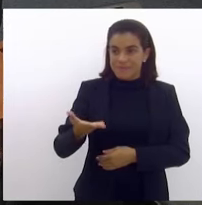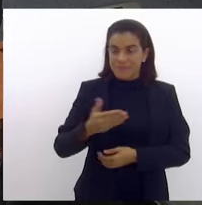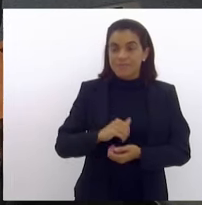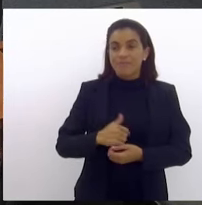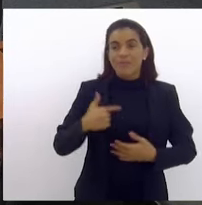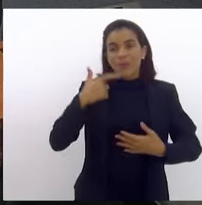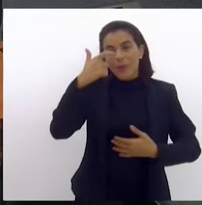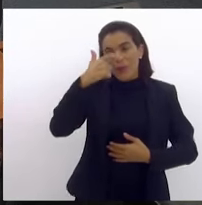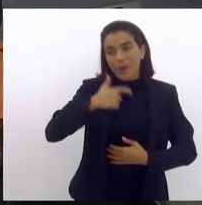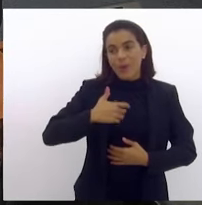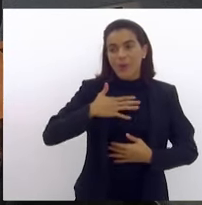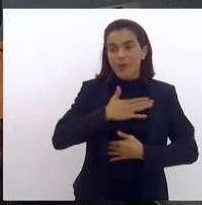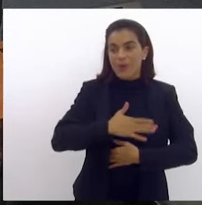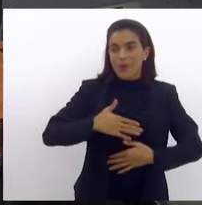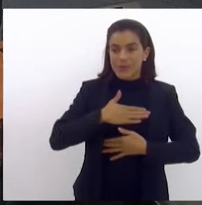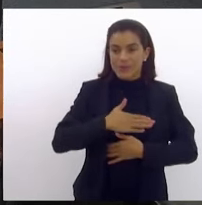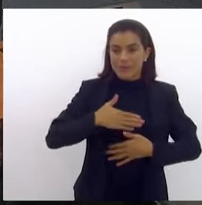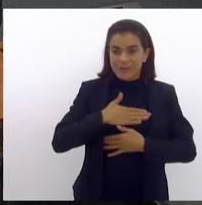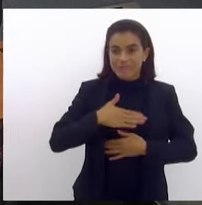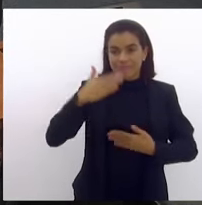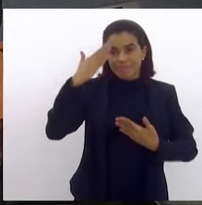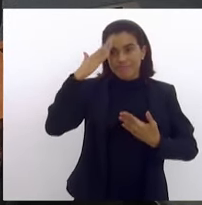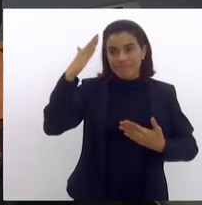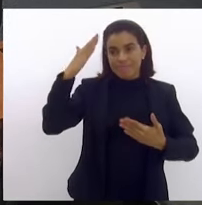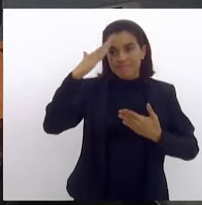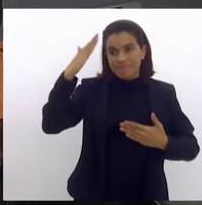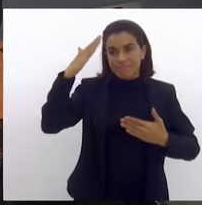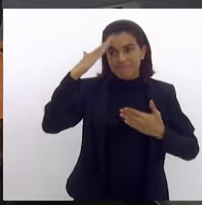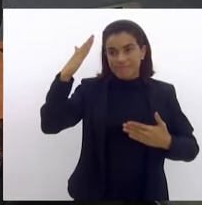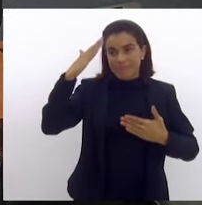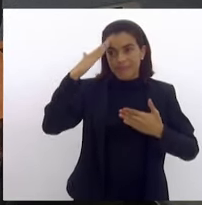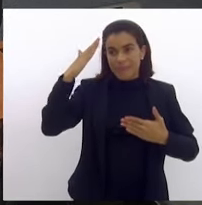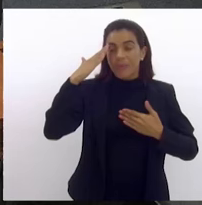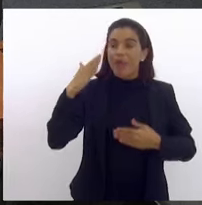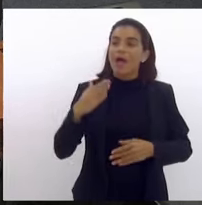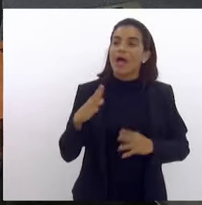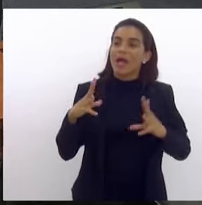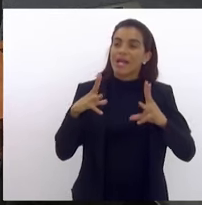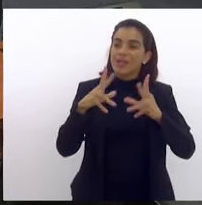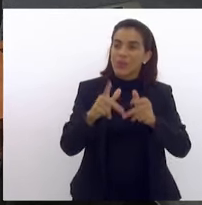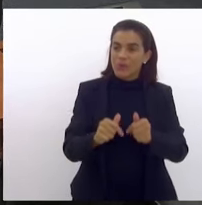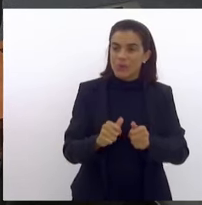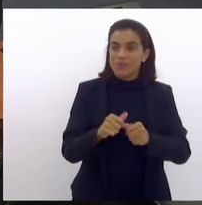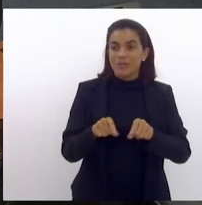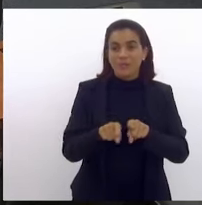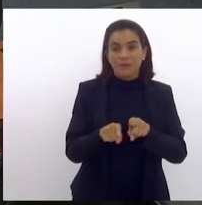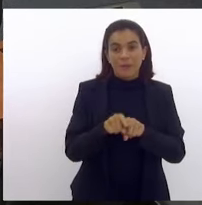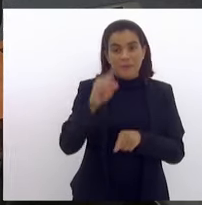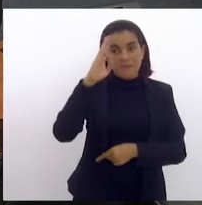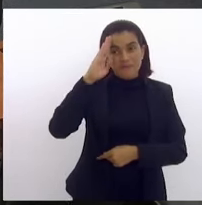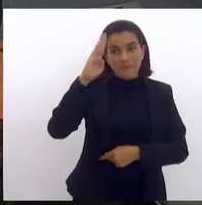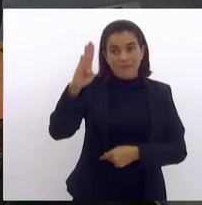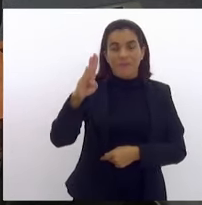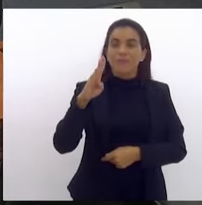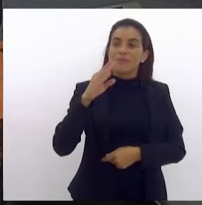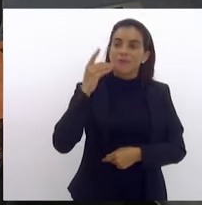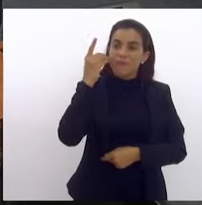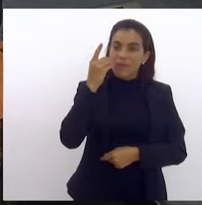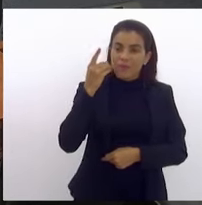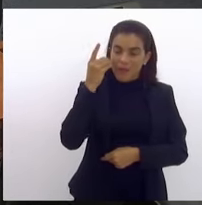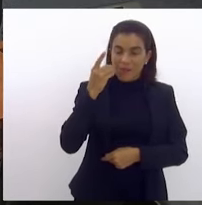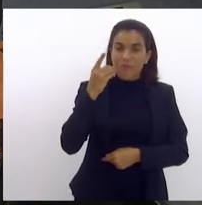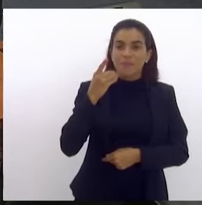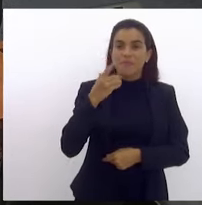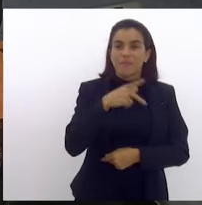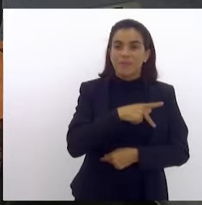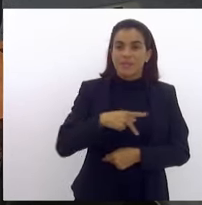Eu gostaria de agradecer a todos, principalmente ao deputado e presidente